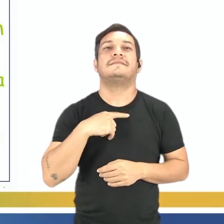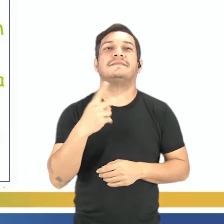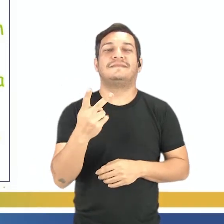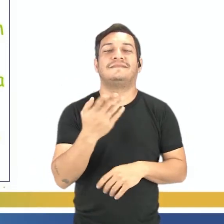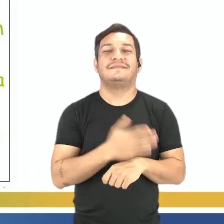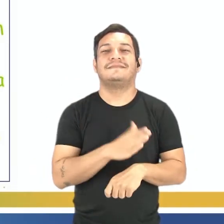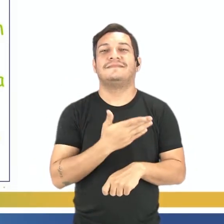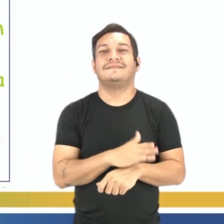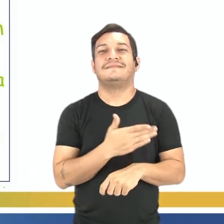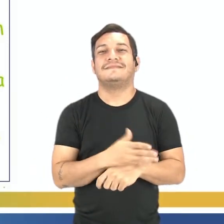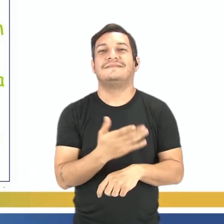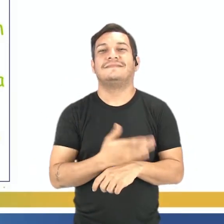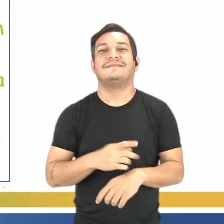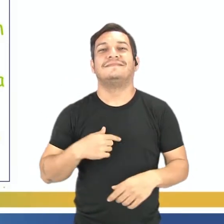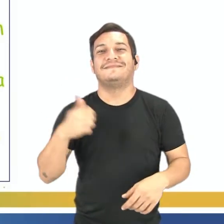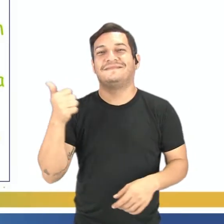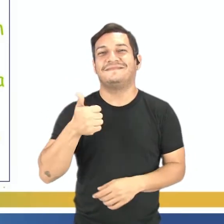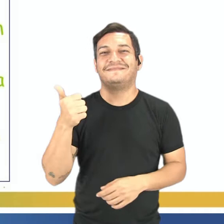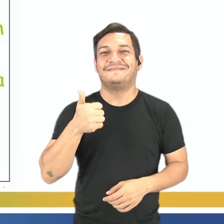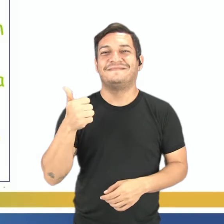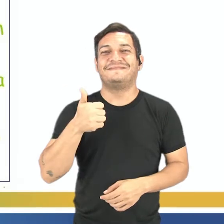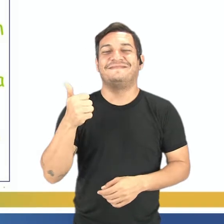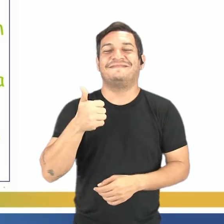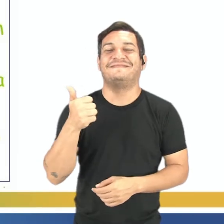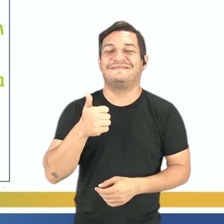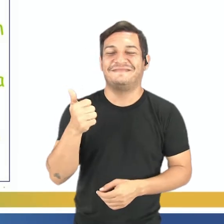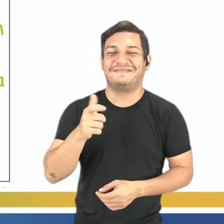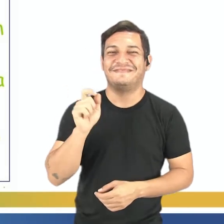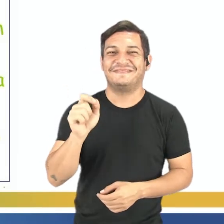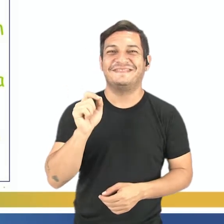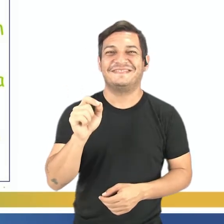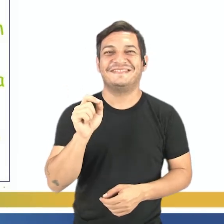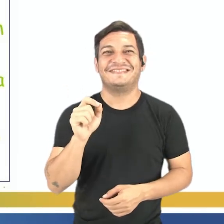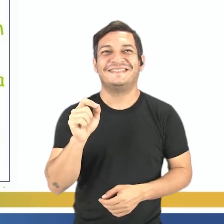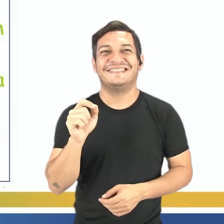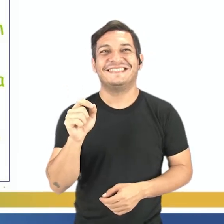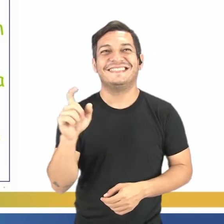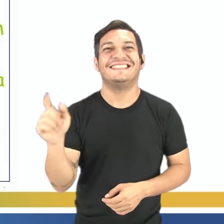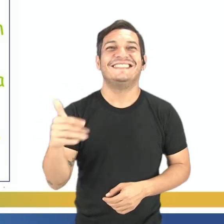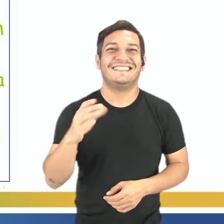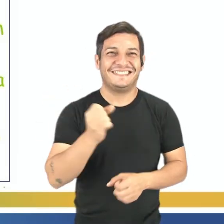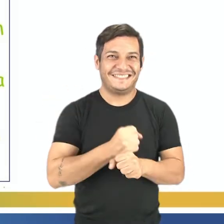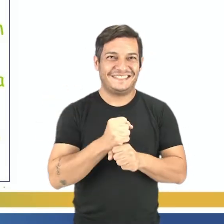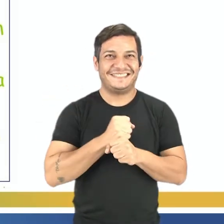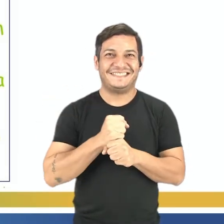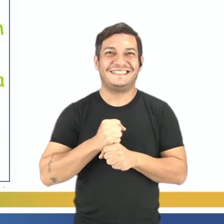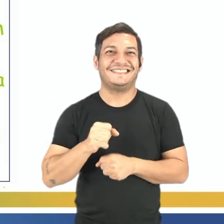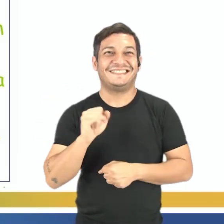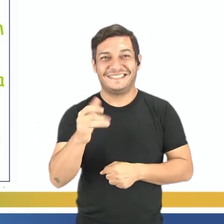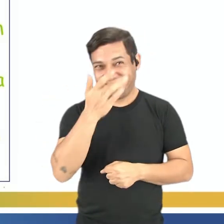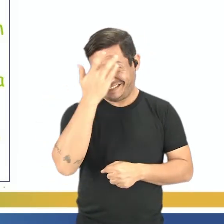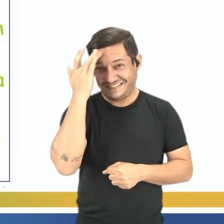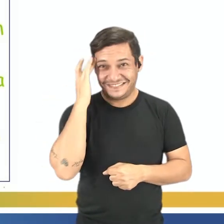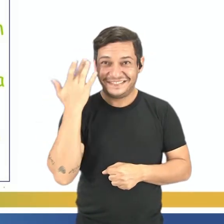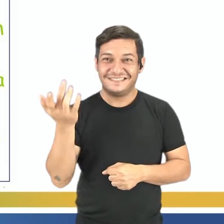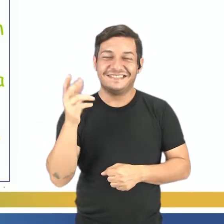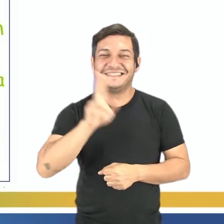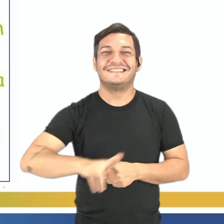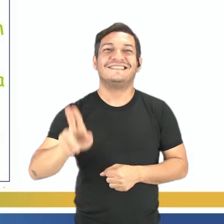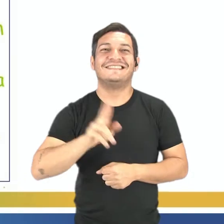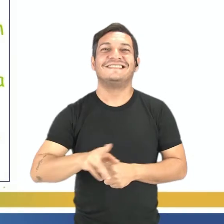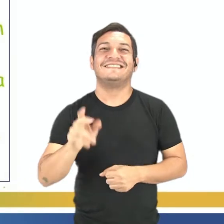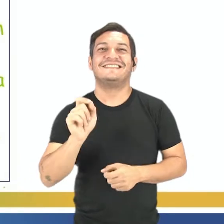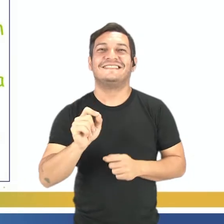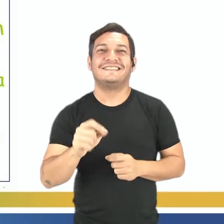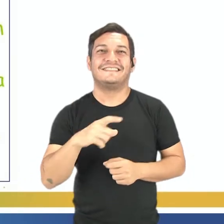Qual é a primeira? O ostracismo, expulsão da cidade por 10 anos. Então, se alguém ousasse proferir algumas